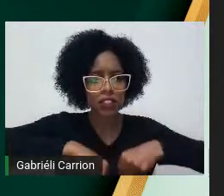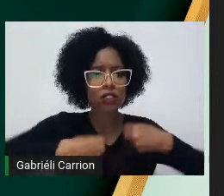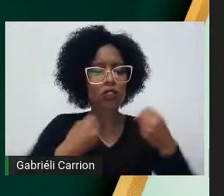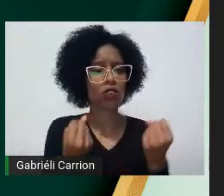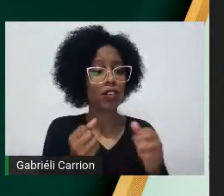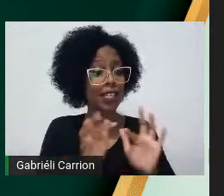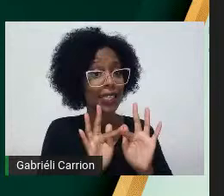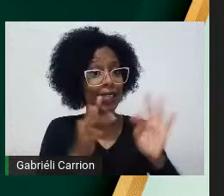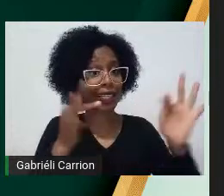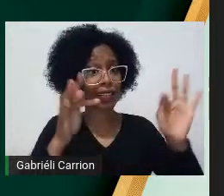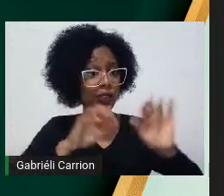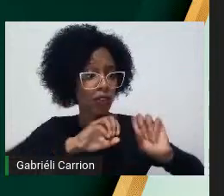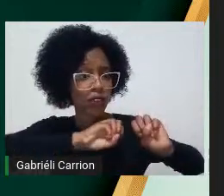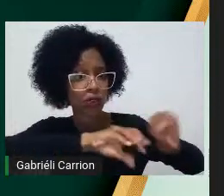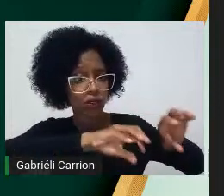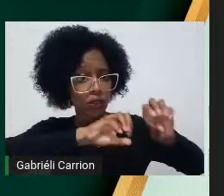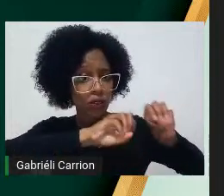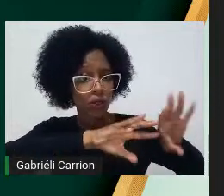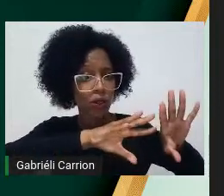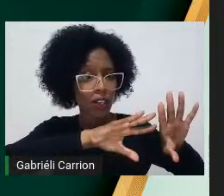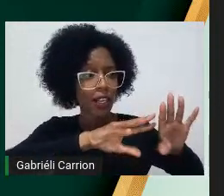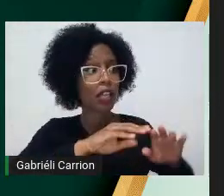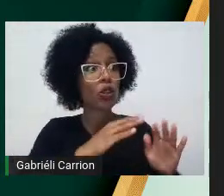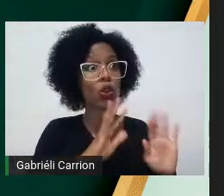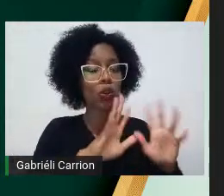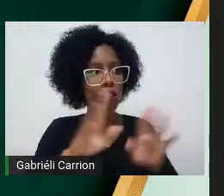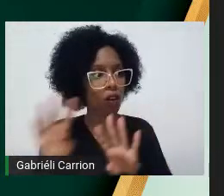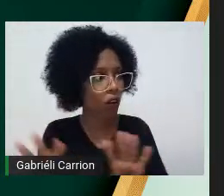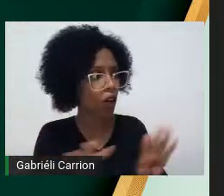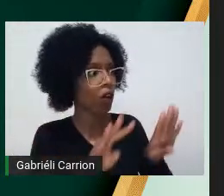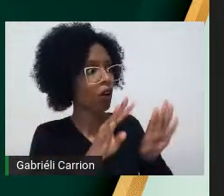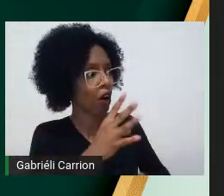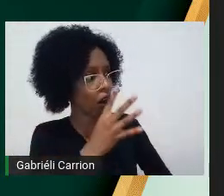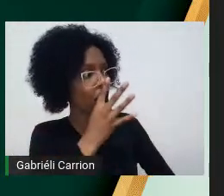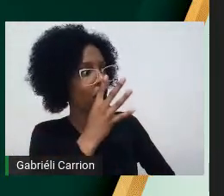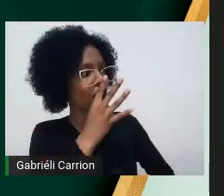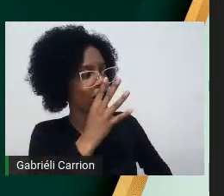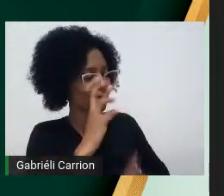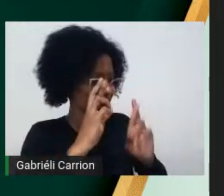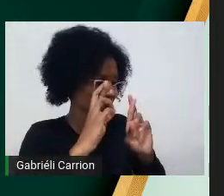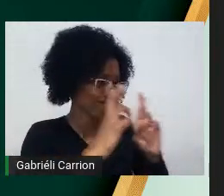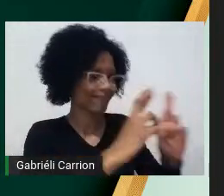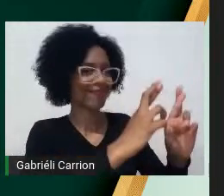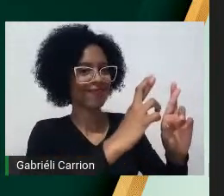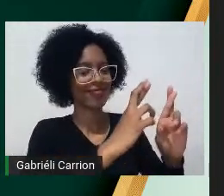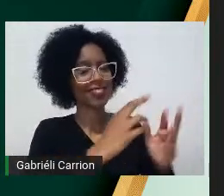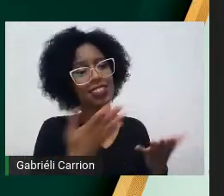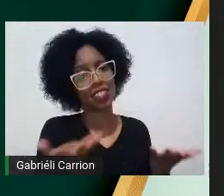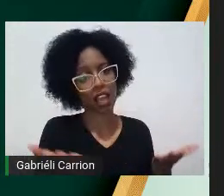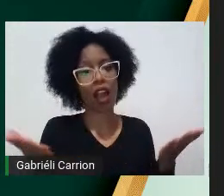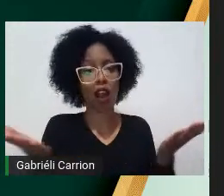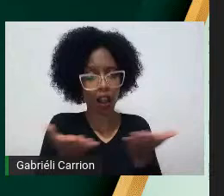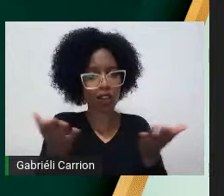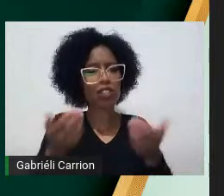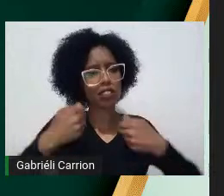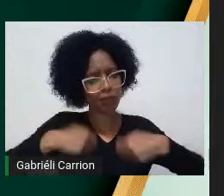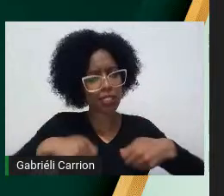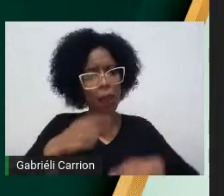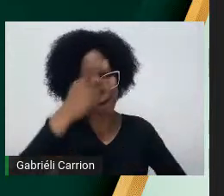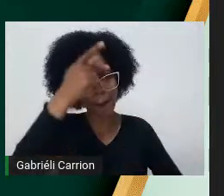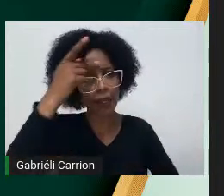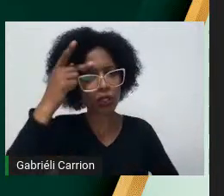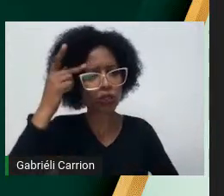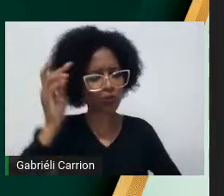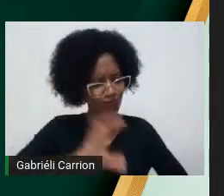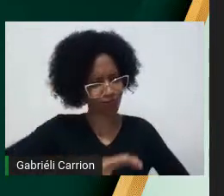a educação seja respeitada. Nós precisamos hoje de pessoas corajosas, pessoas que saibam